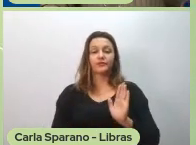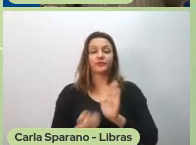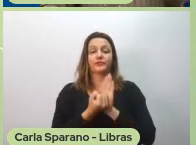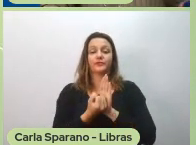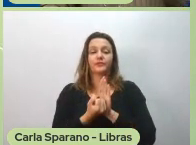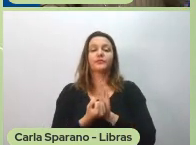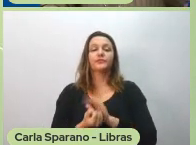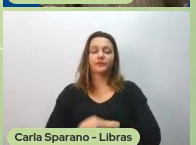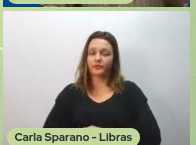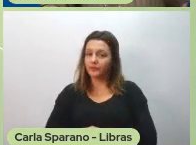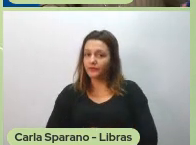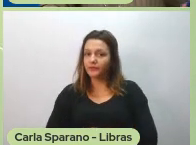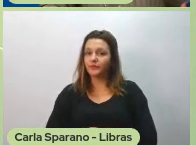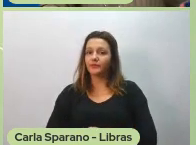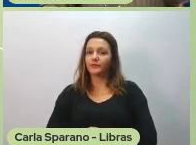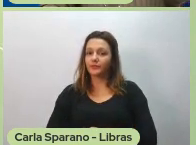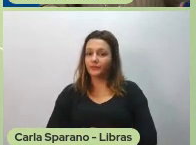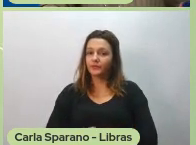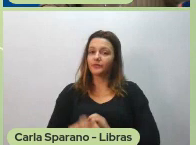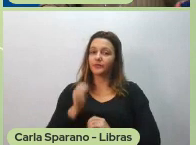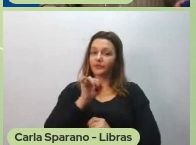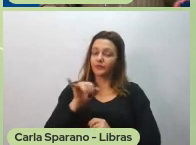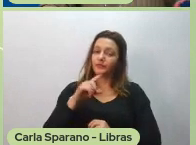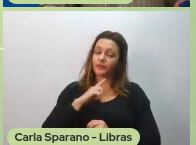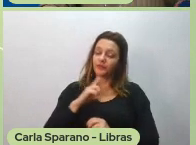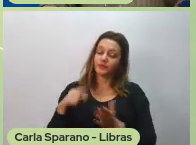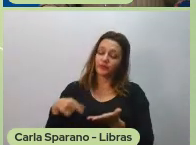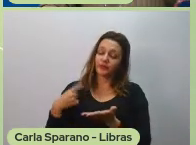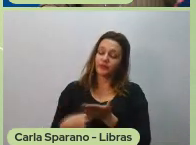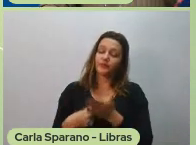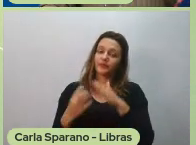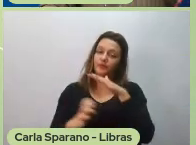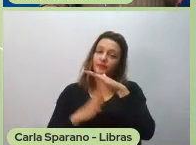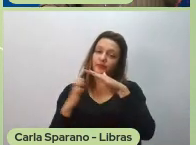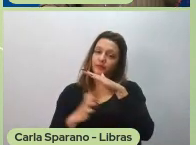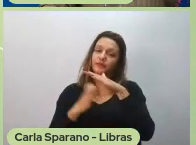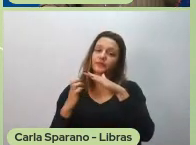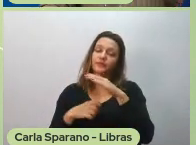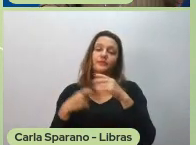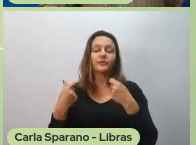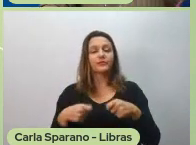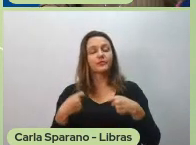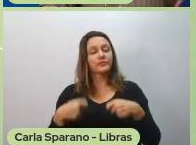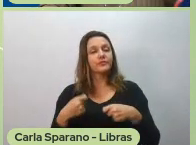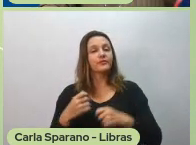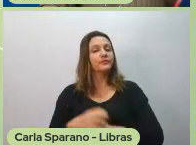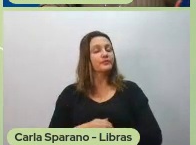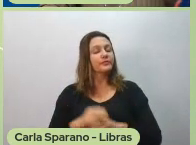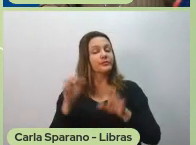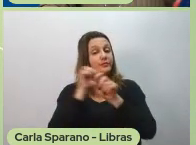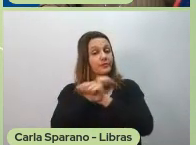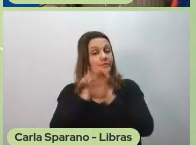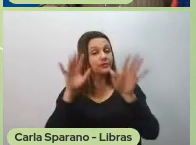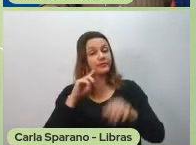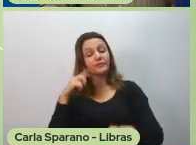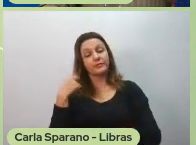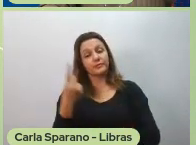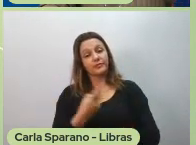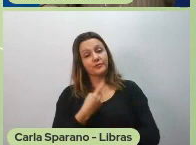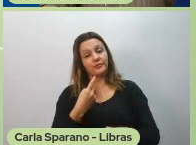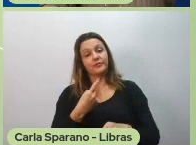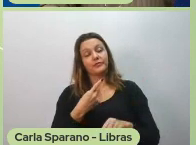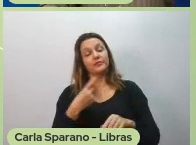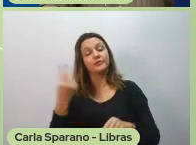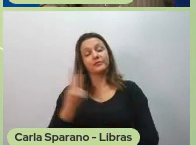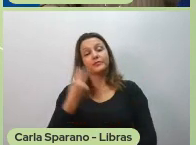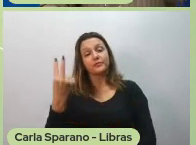né? Então, se é um compromisso da empresa, precisa... Esse compromisso está bem claro para a nossa cadeia de valor